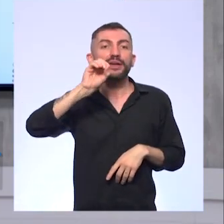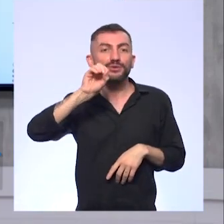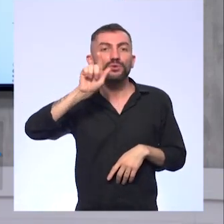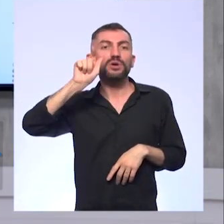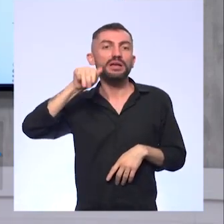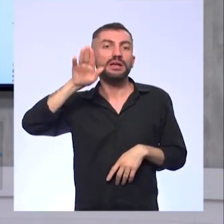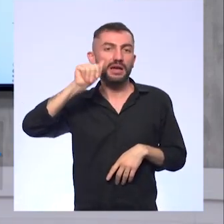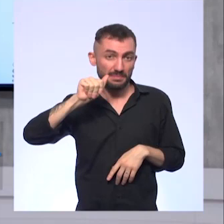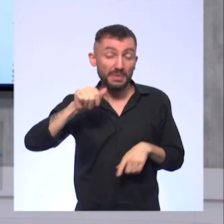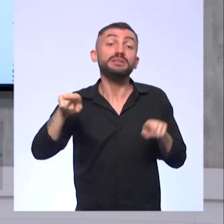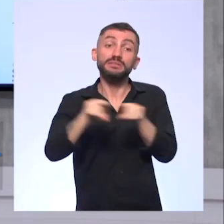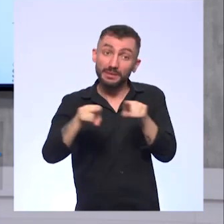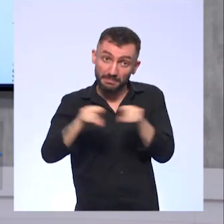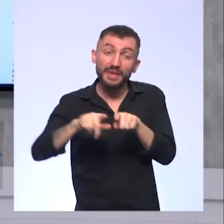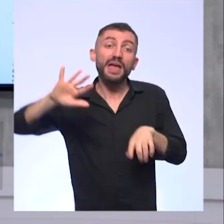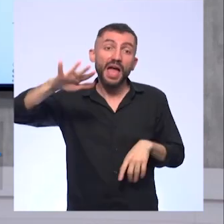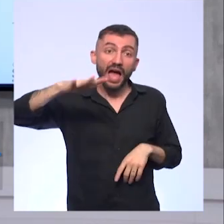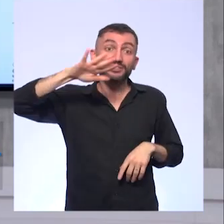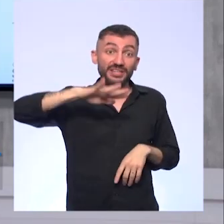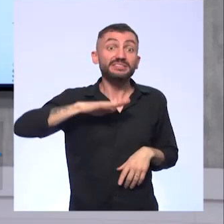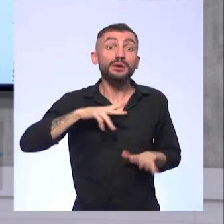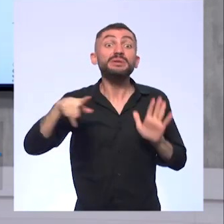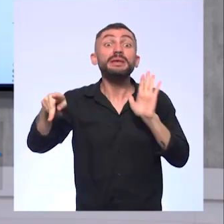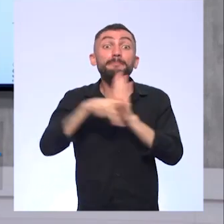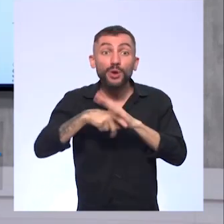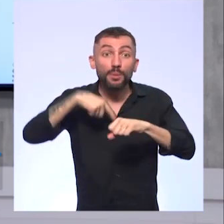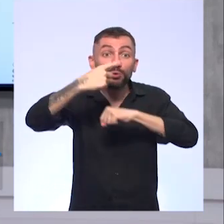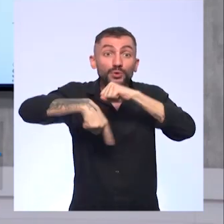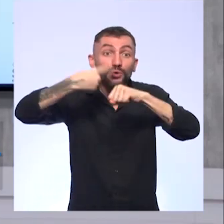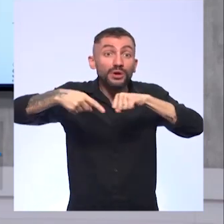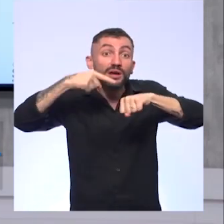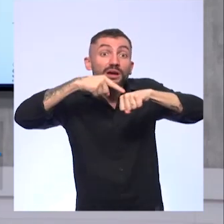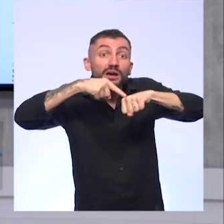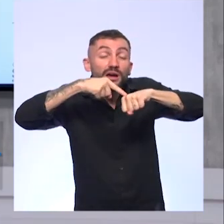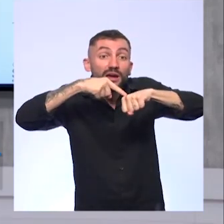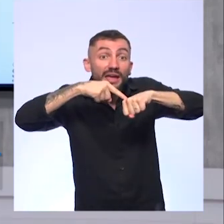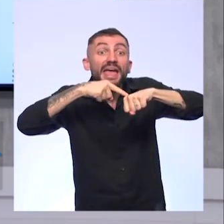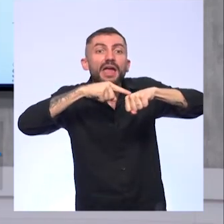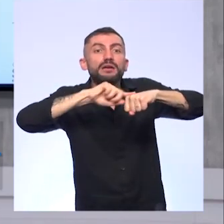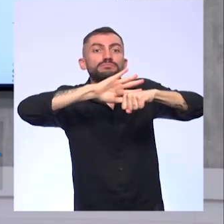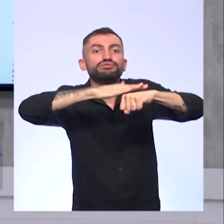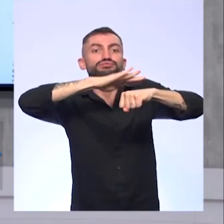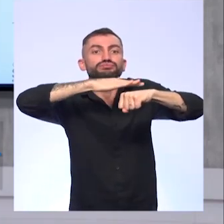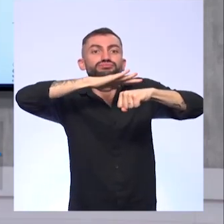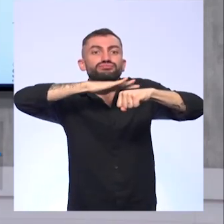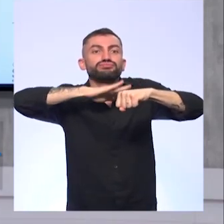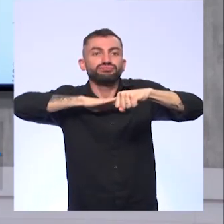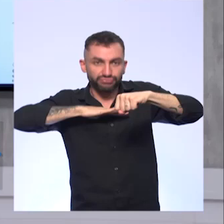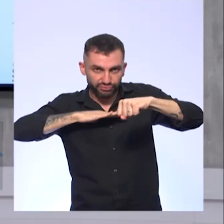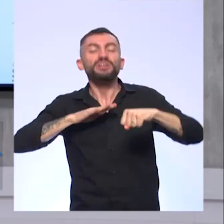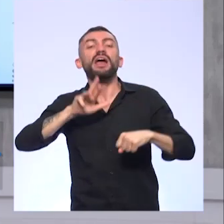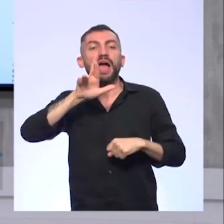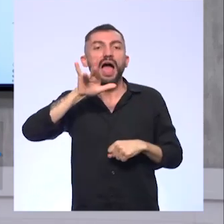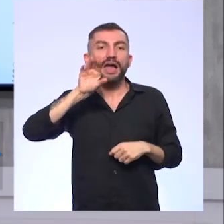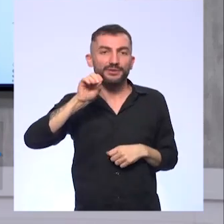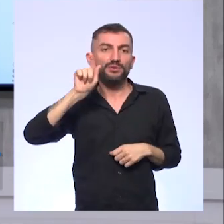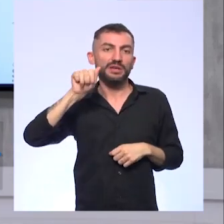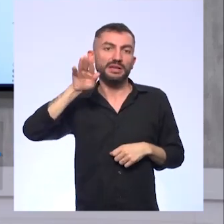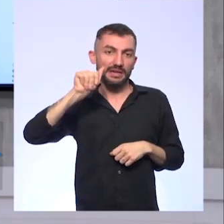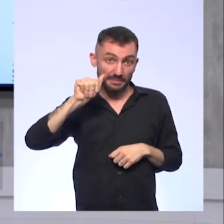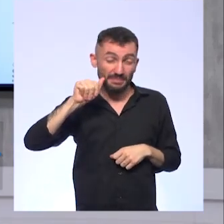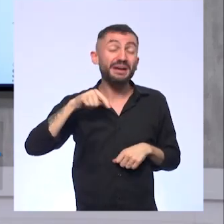raio Gama é uma radiação de origem nuclear são núcleos atômicos que podem emitir esse tipo de onda chamado raio Gama